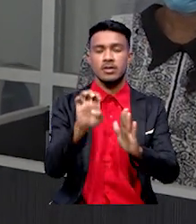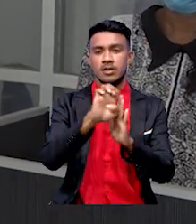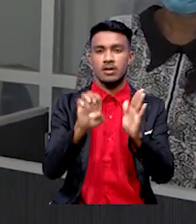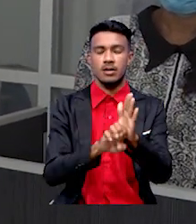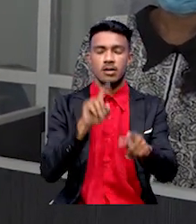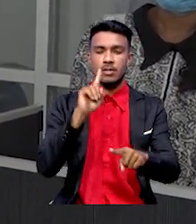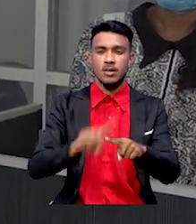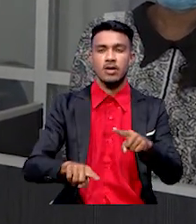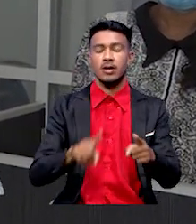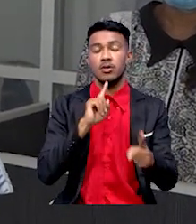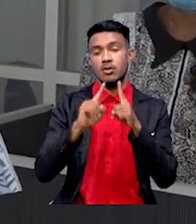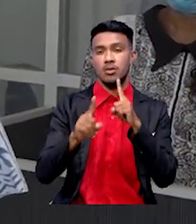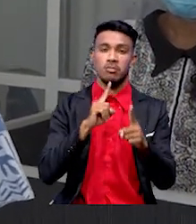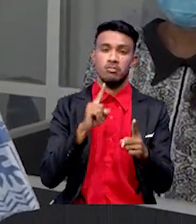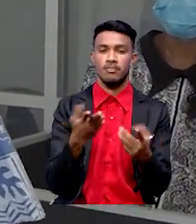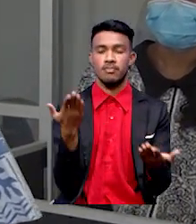Sassi.